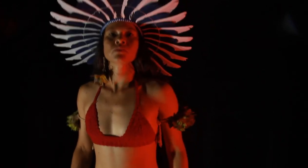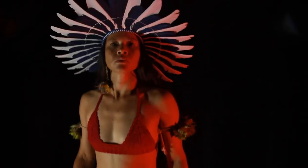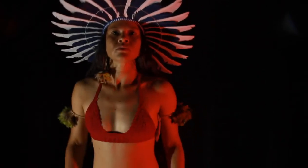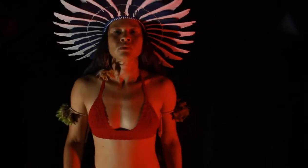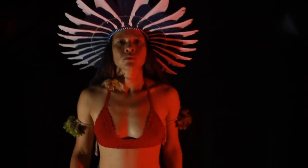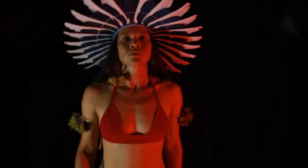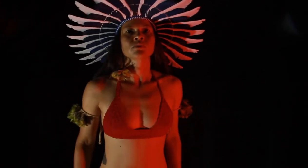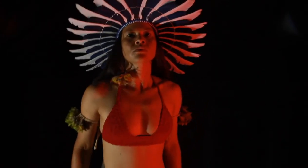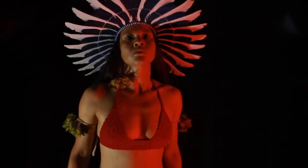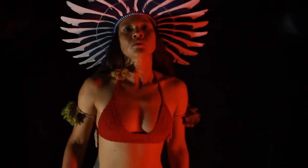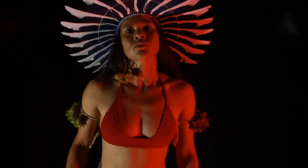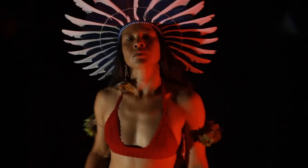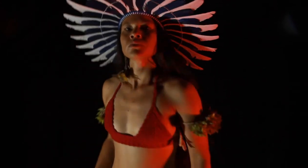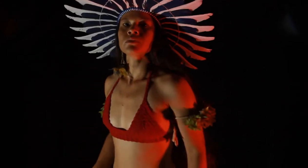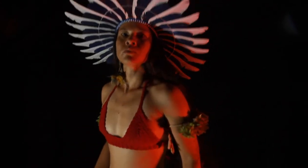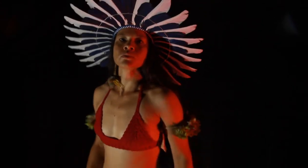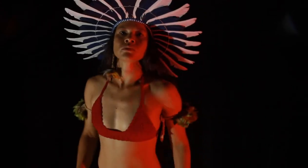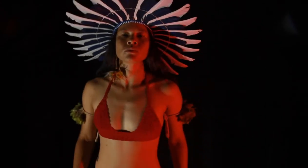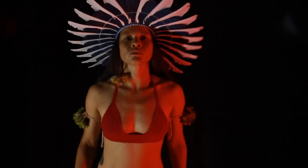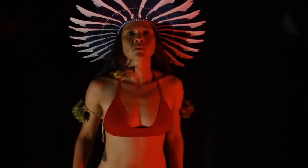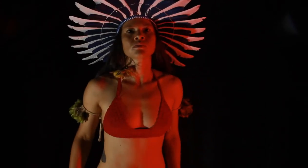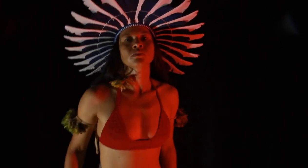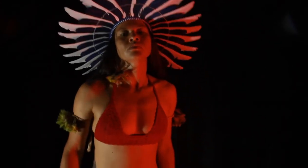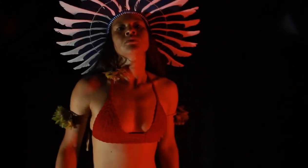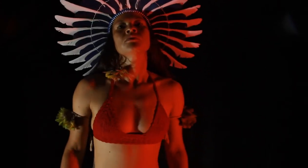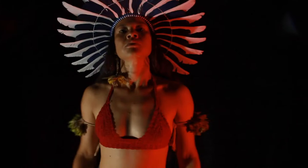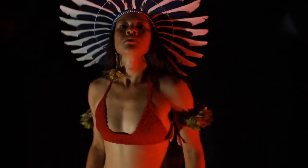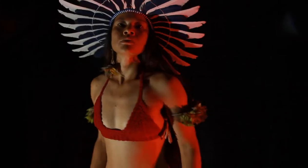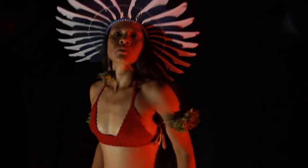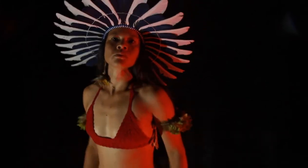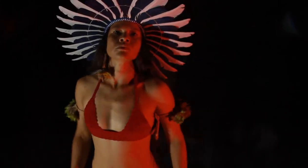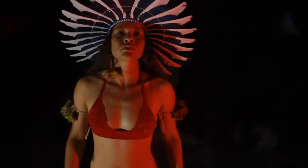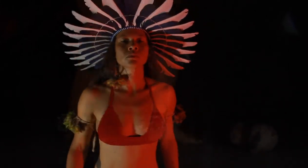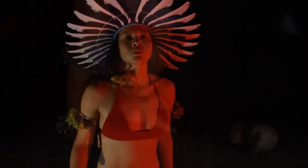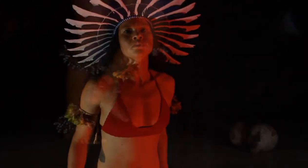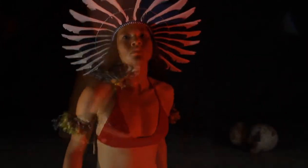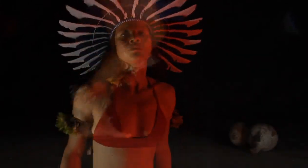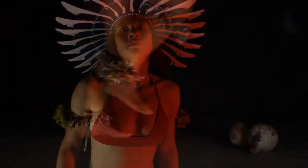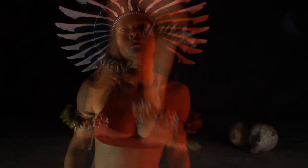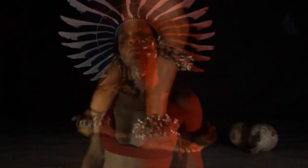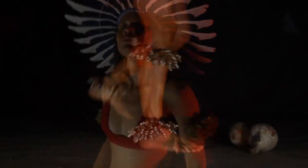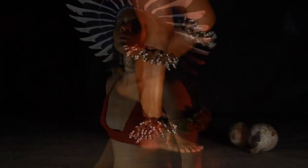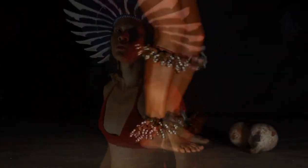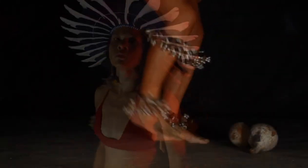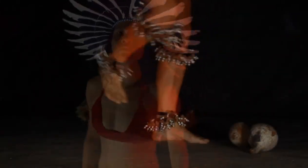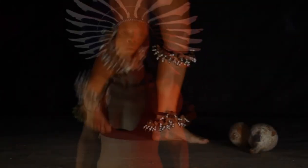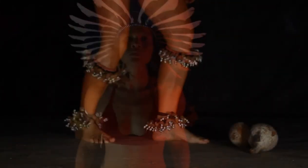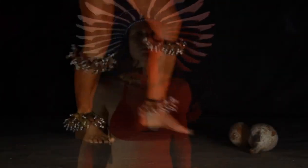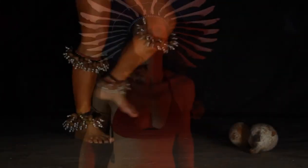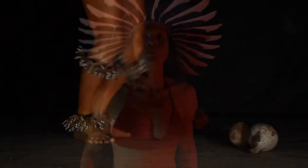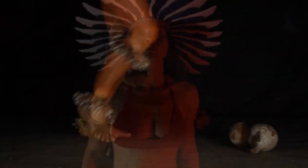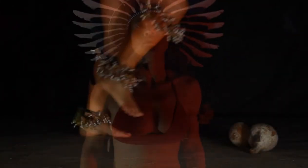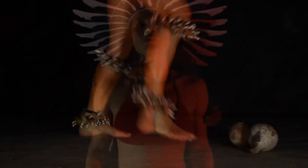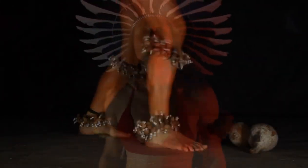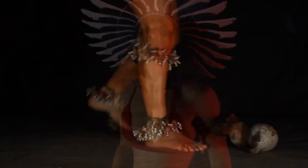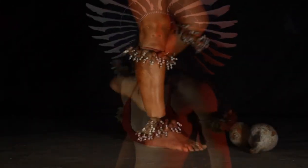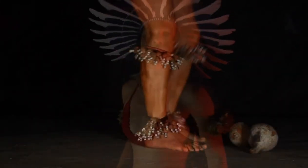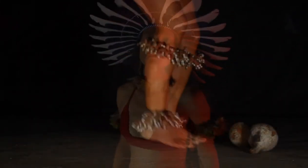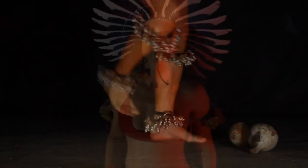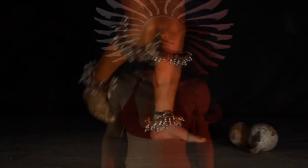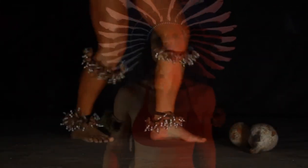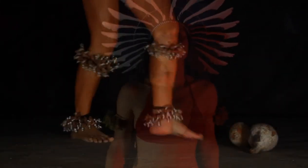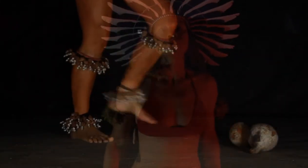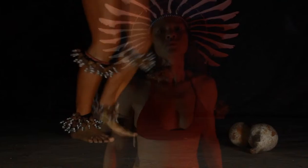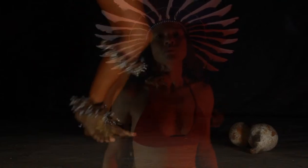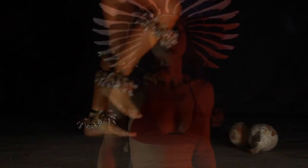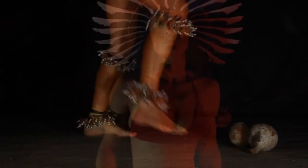Não se importe com a minha história ou com a minha descendência. Só consigo resistir nesse estado de emergência. Eu falo